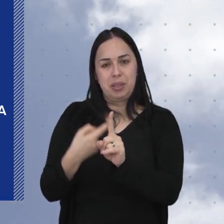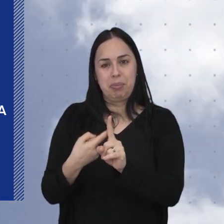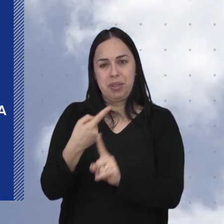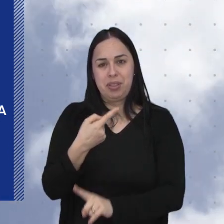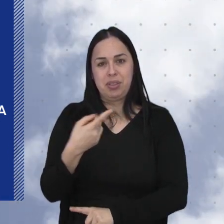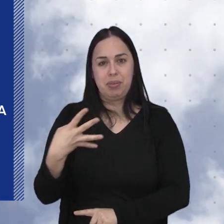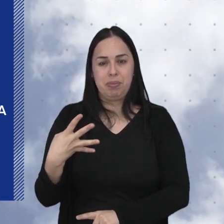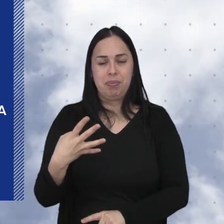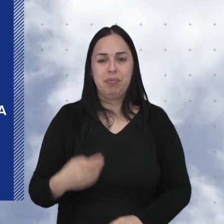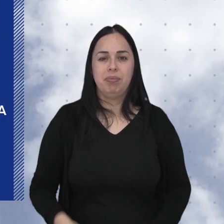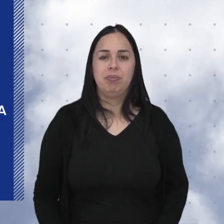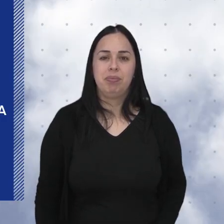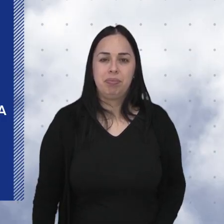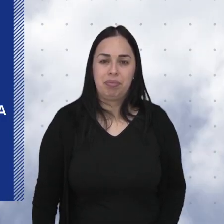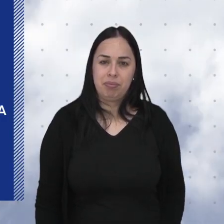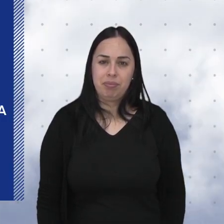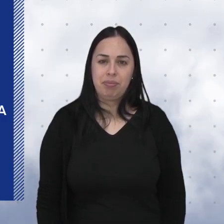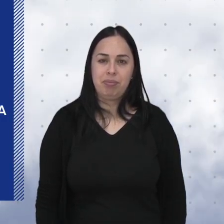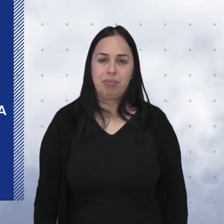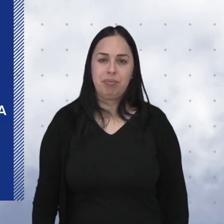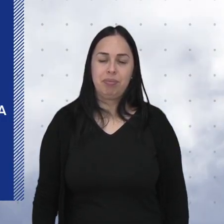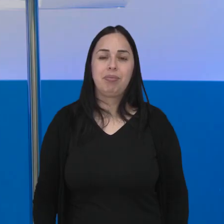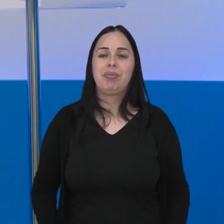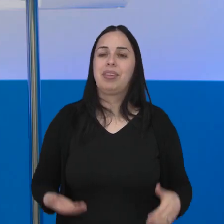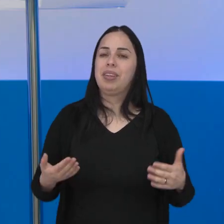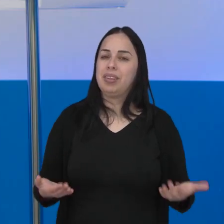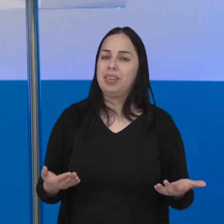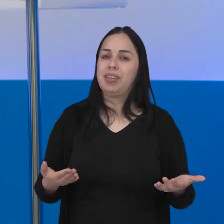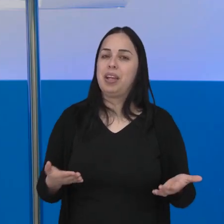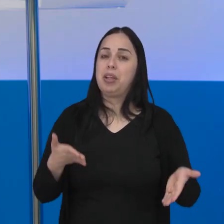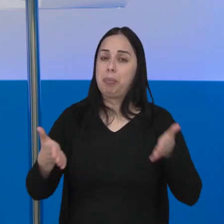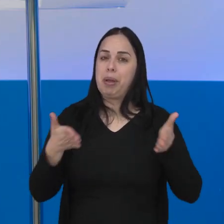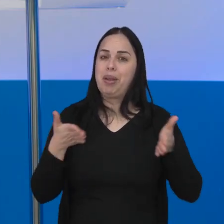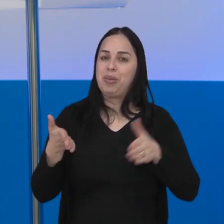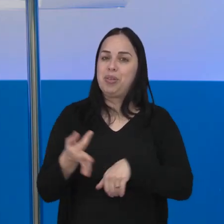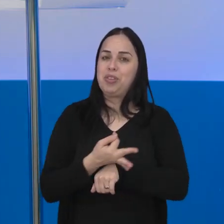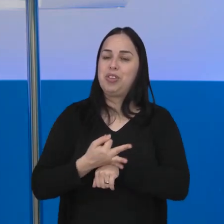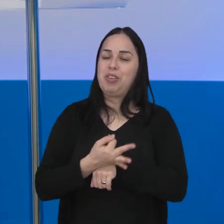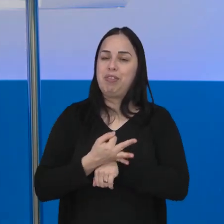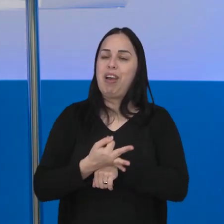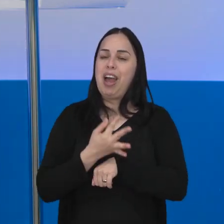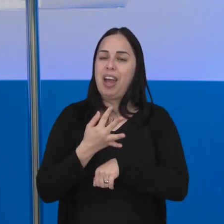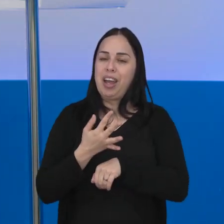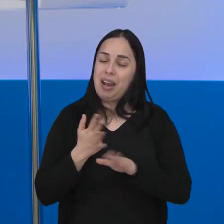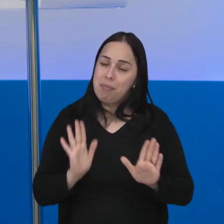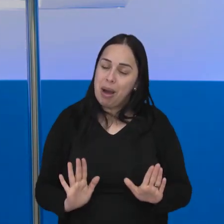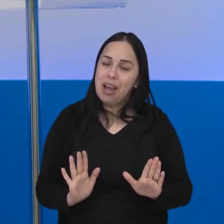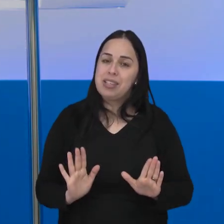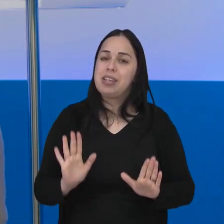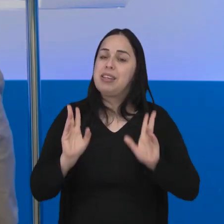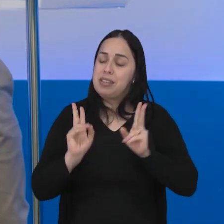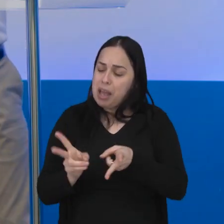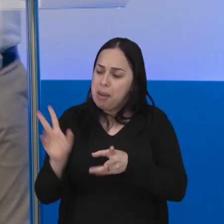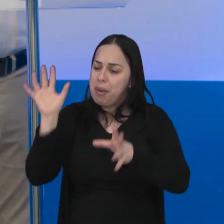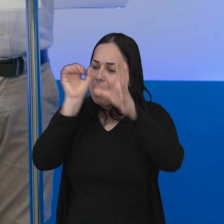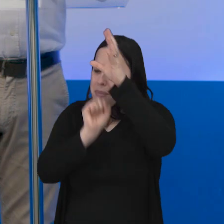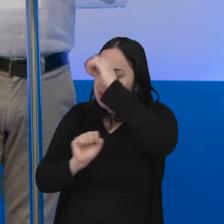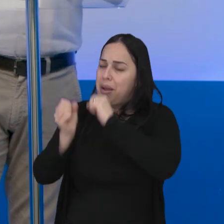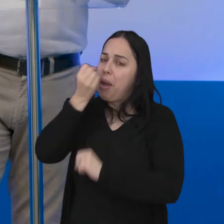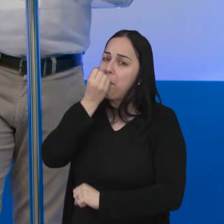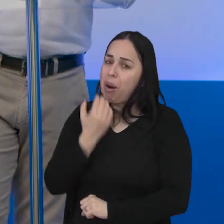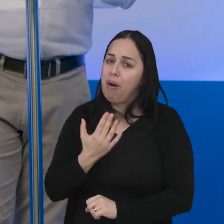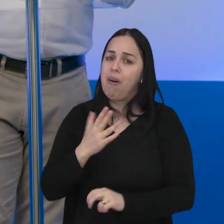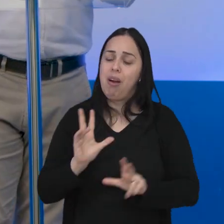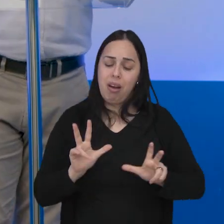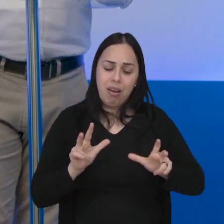24 graus e a mínima de 14. E a gente está em período de férias, mas o aprendizado nunca para. E é sempre bom